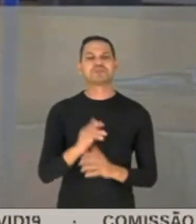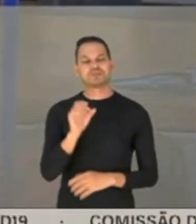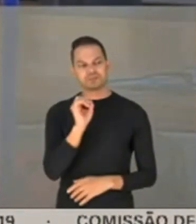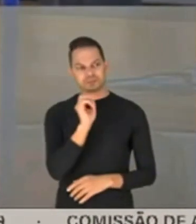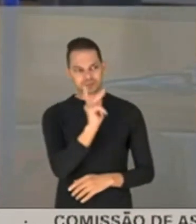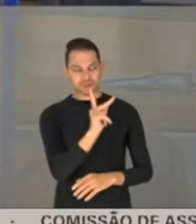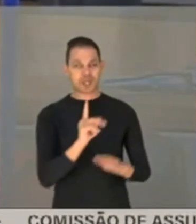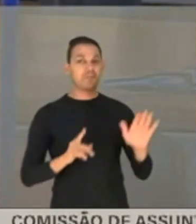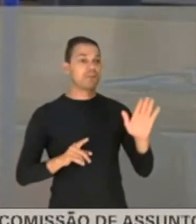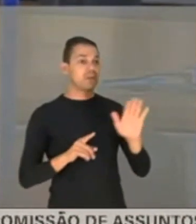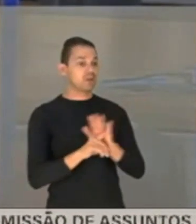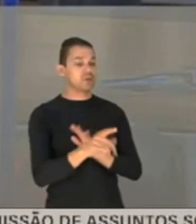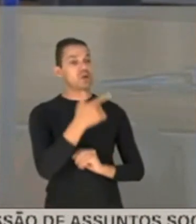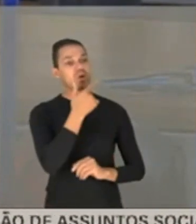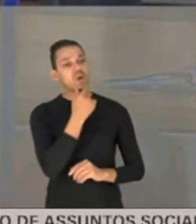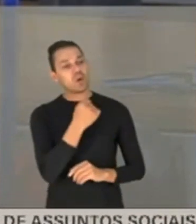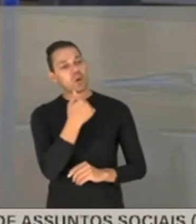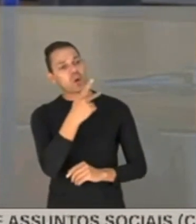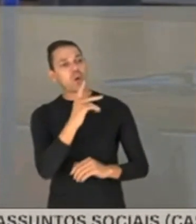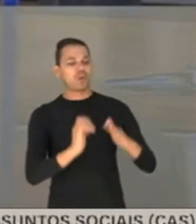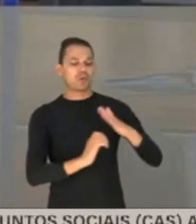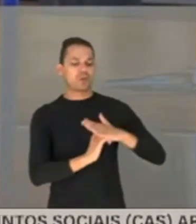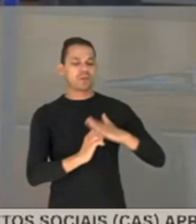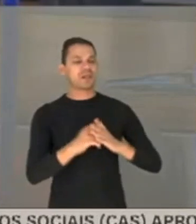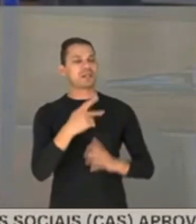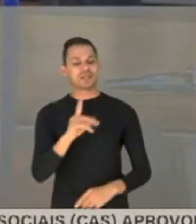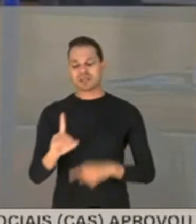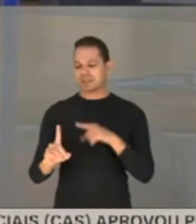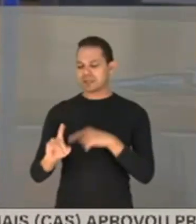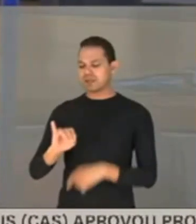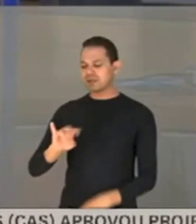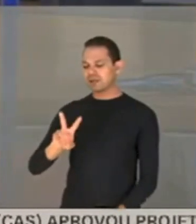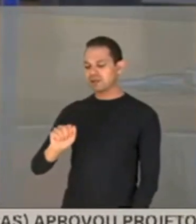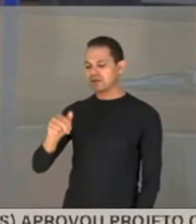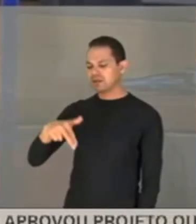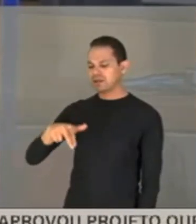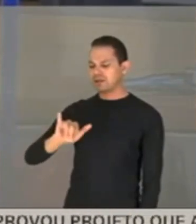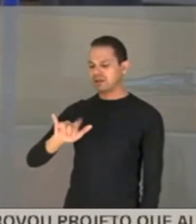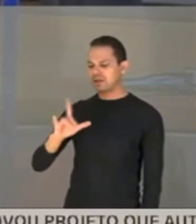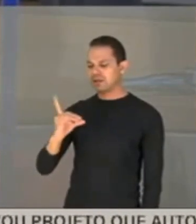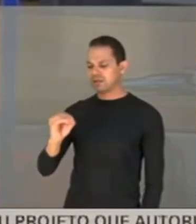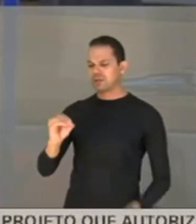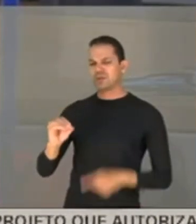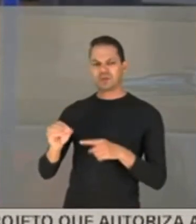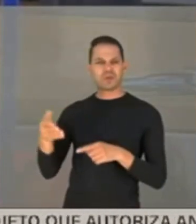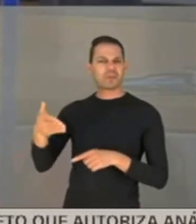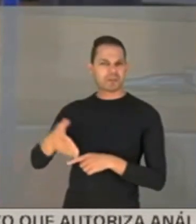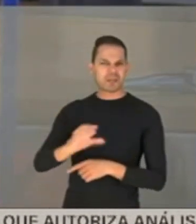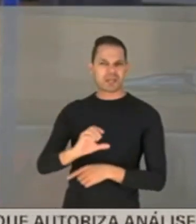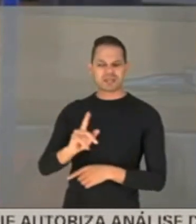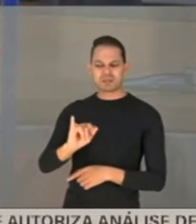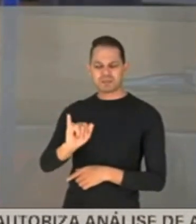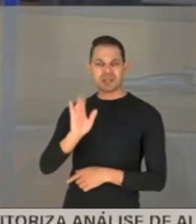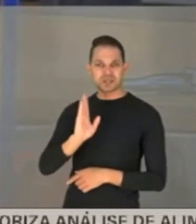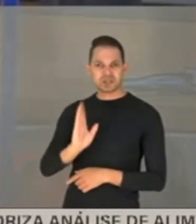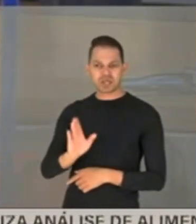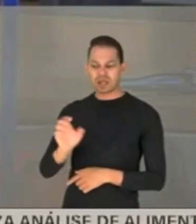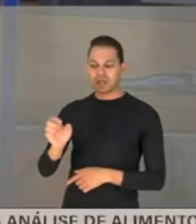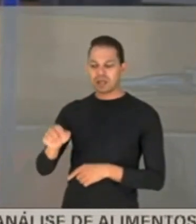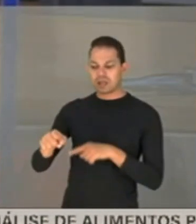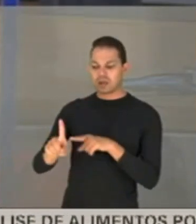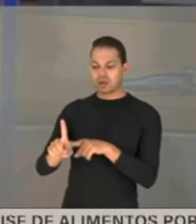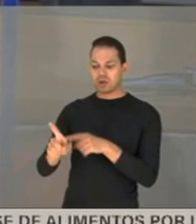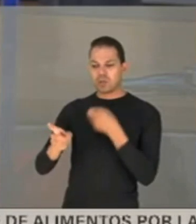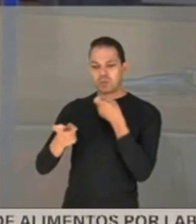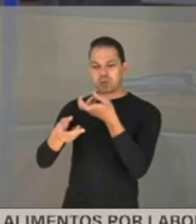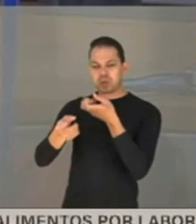se o senhor ou a sua empresa orientou o senhor Ivanildo, que esteve aqui nessa CPI, sobre o depoimento dele.